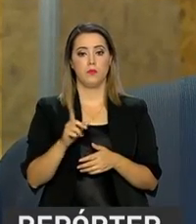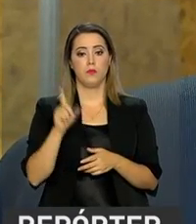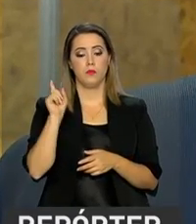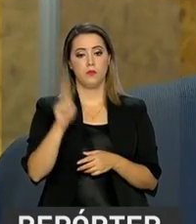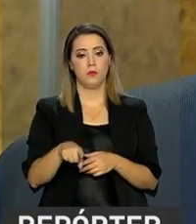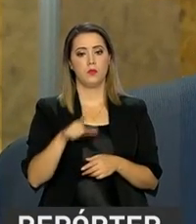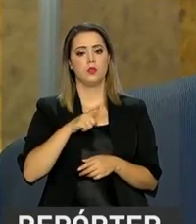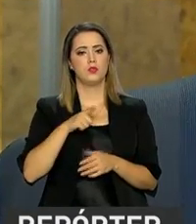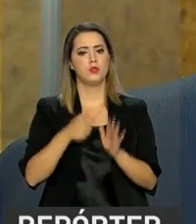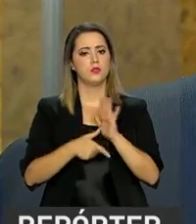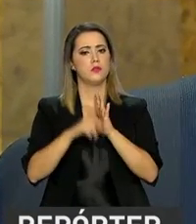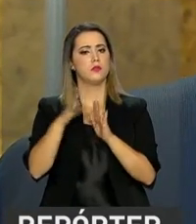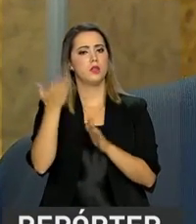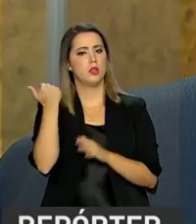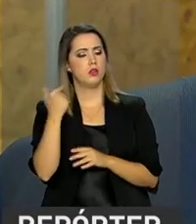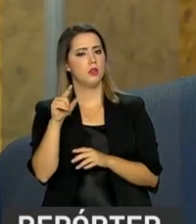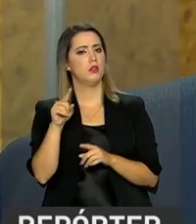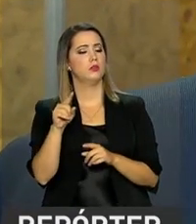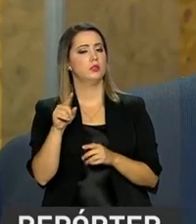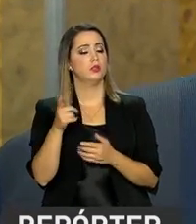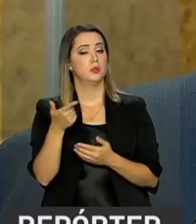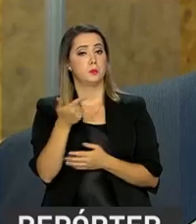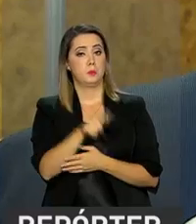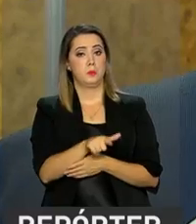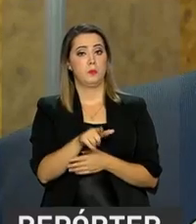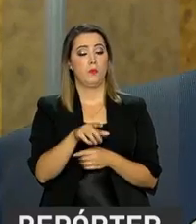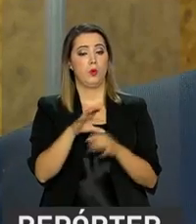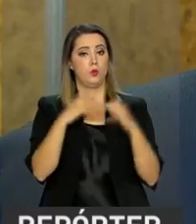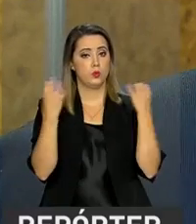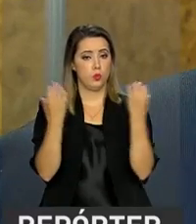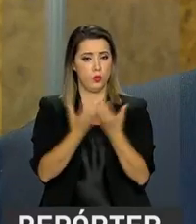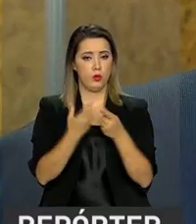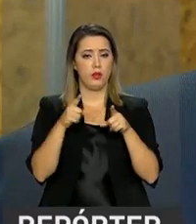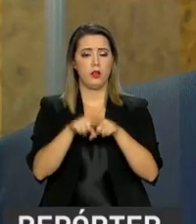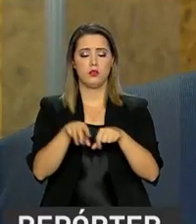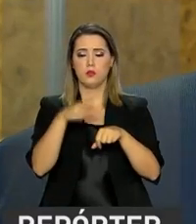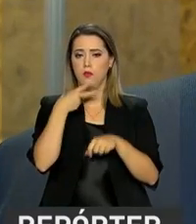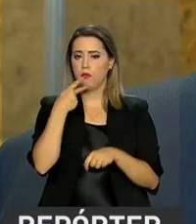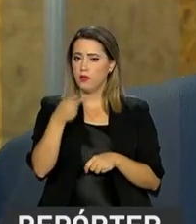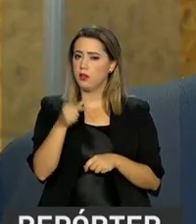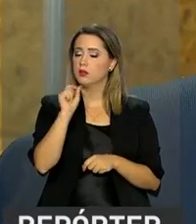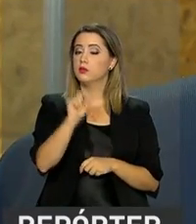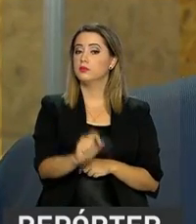2018, né, já teve lugar a parte de